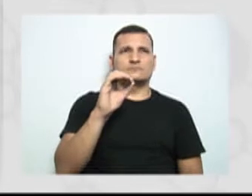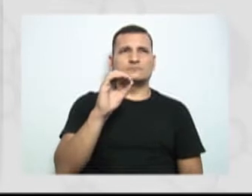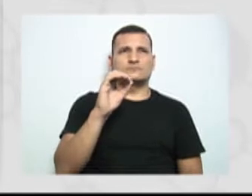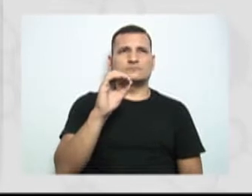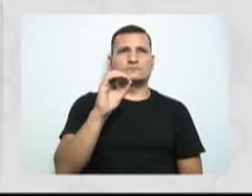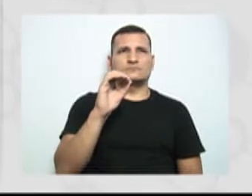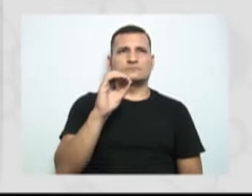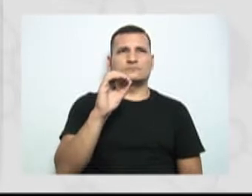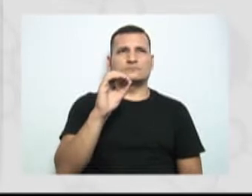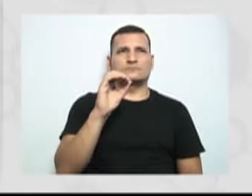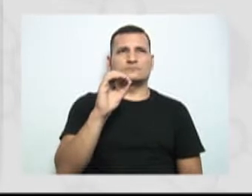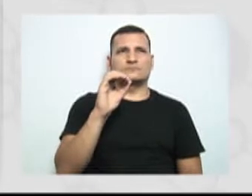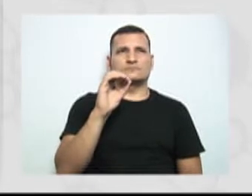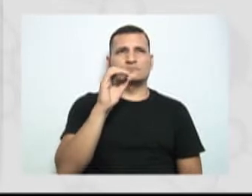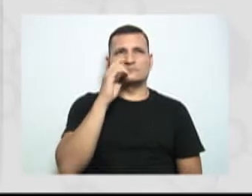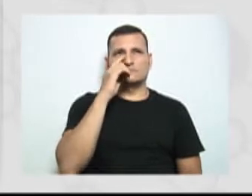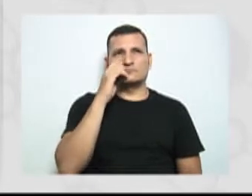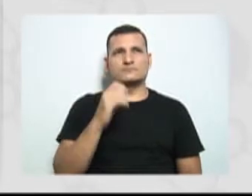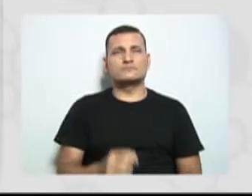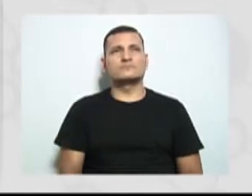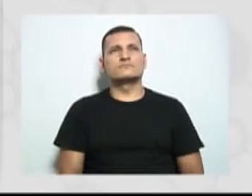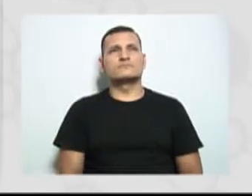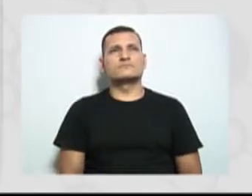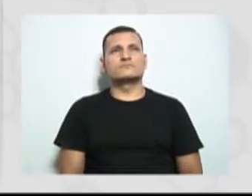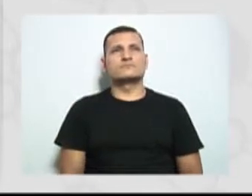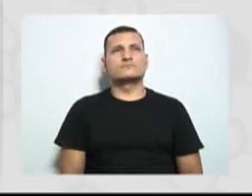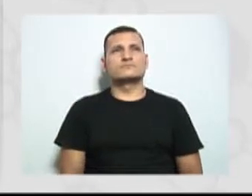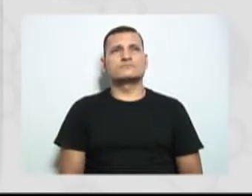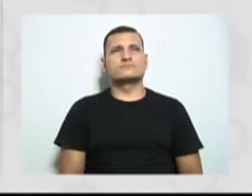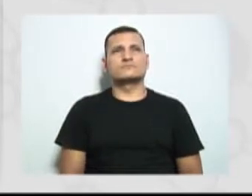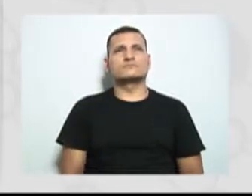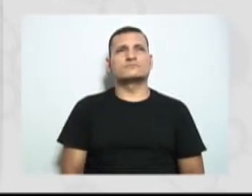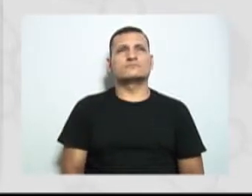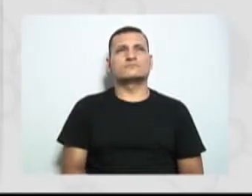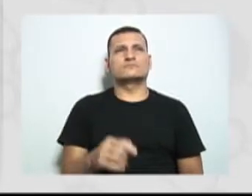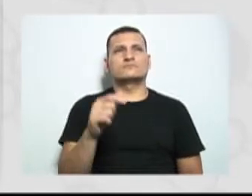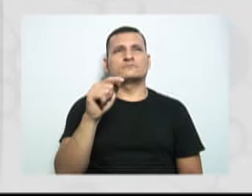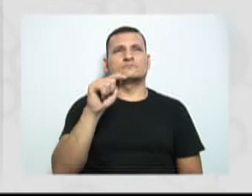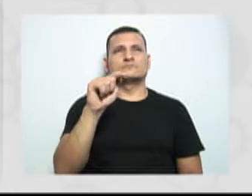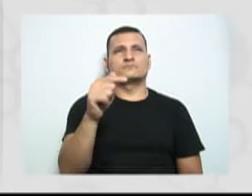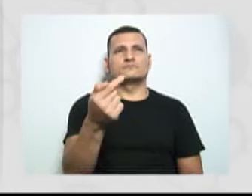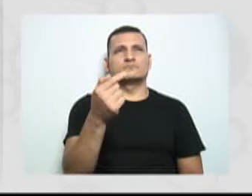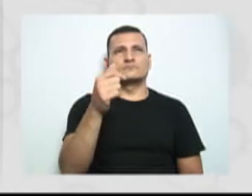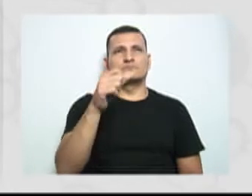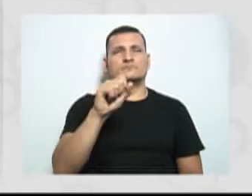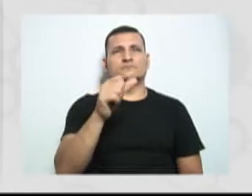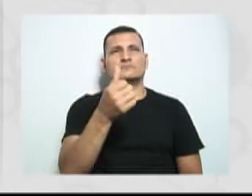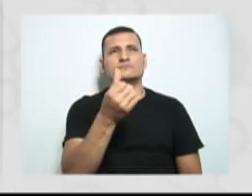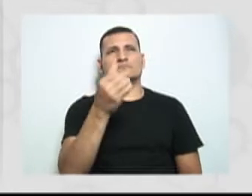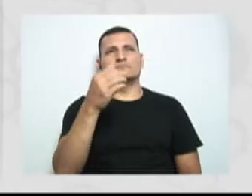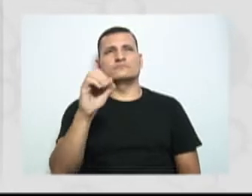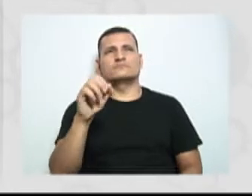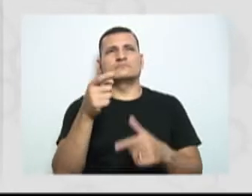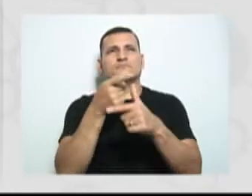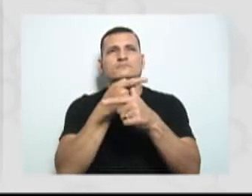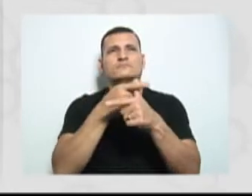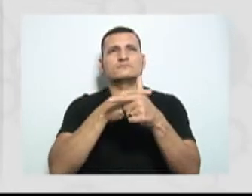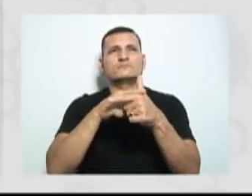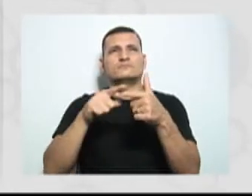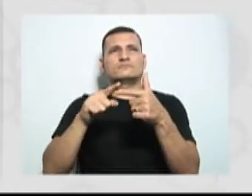coloca margem de contribuição. Vou colocar aqui a margem de contribuição dividido pelo preço de